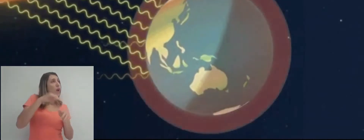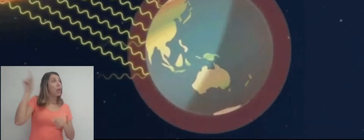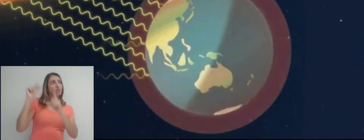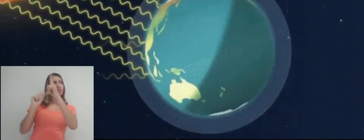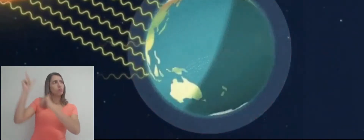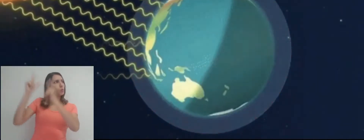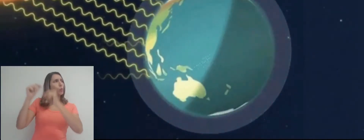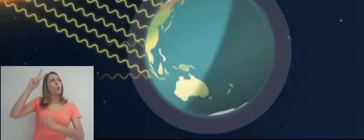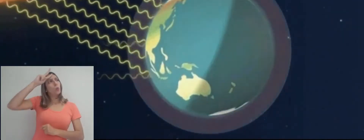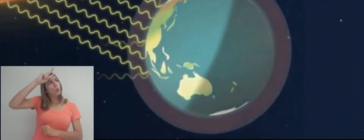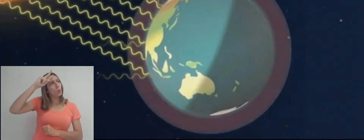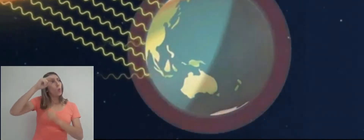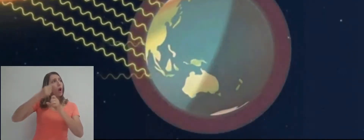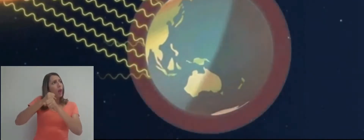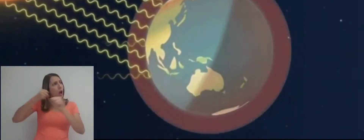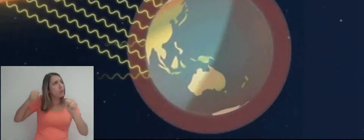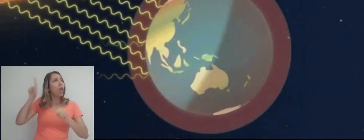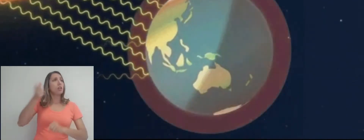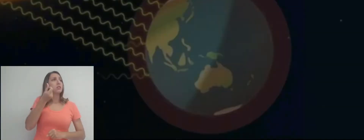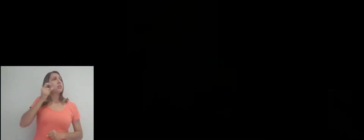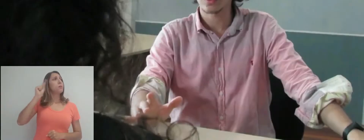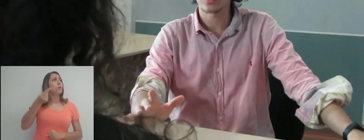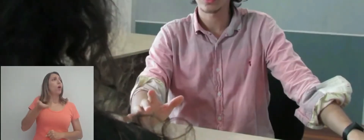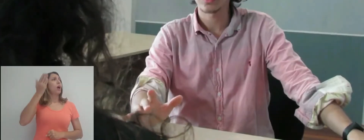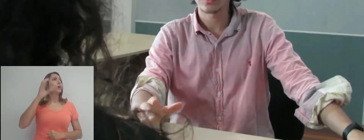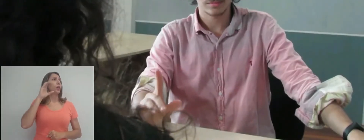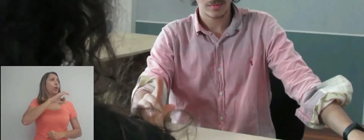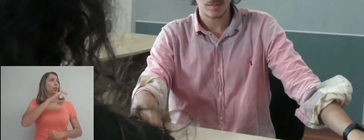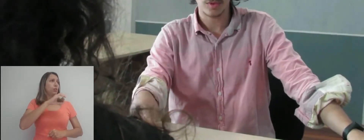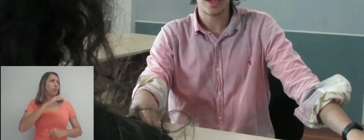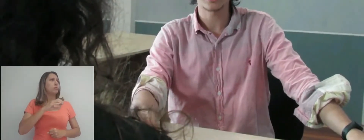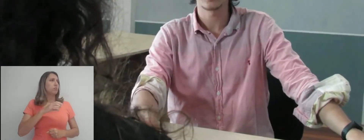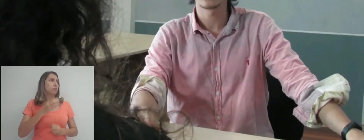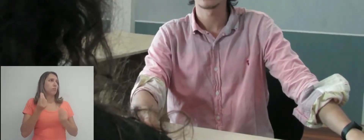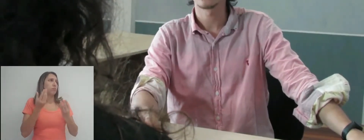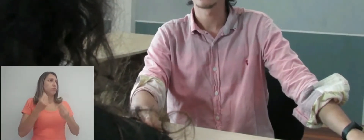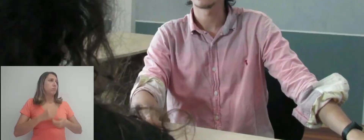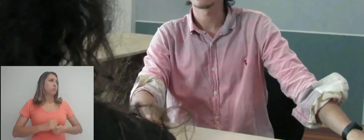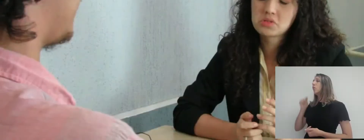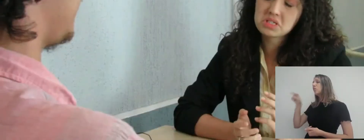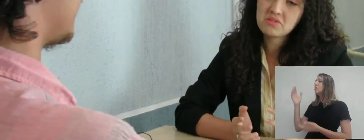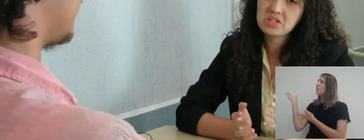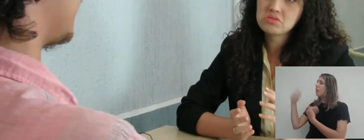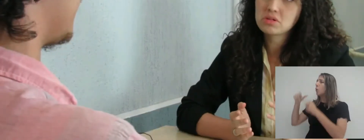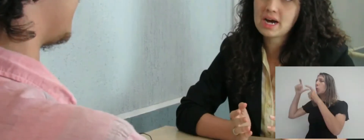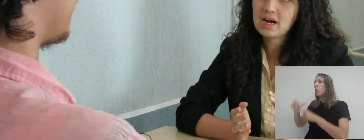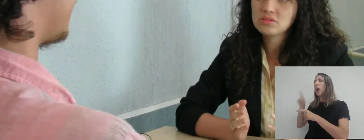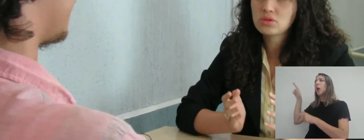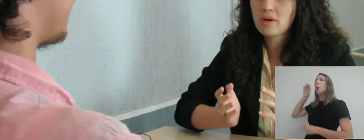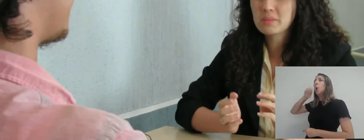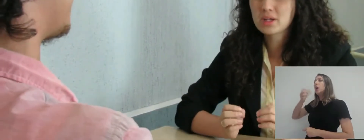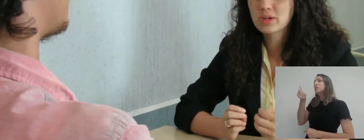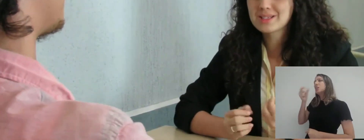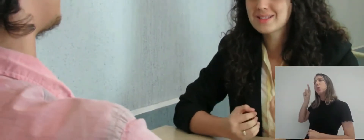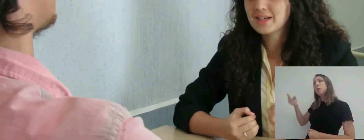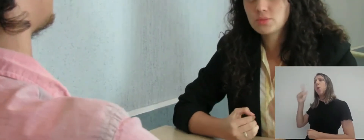sinal é uma grande estrela cuja superfície chega a 6.000 graus Celsius. É muito quente. Se você vem de um lugar